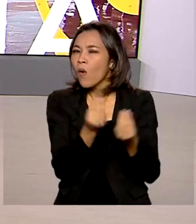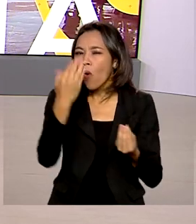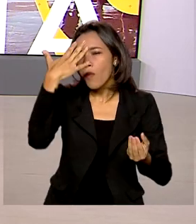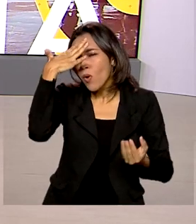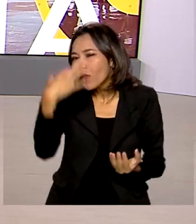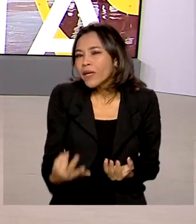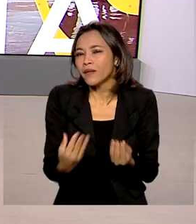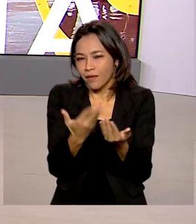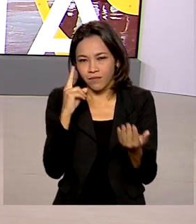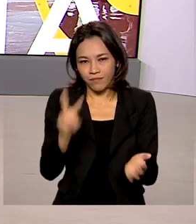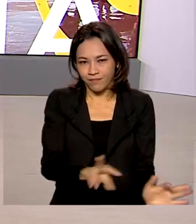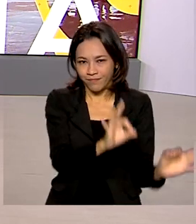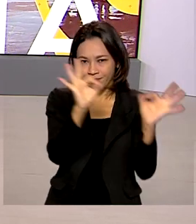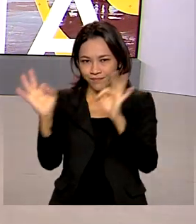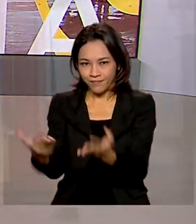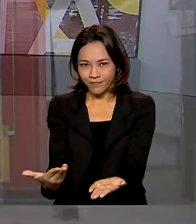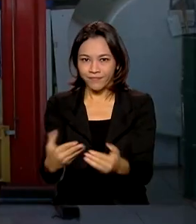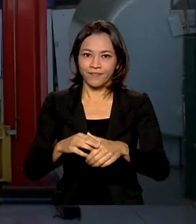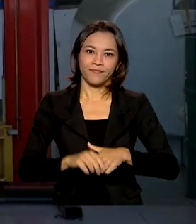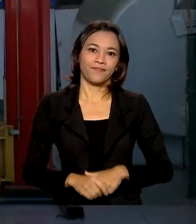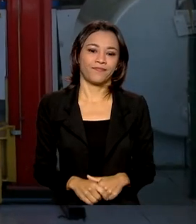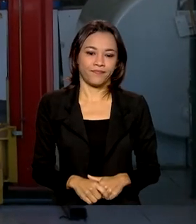na reportagem de Márcia Fernandes.